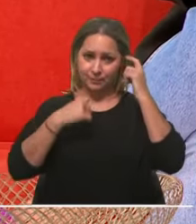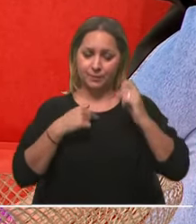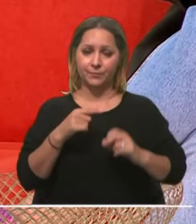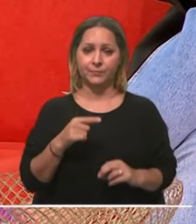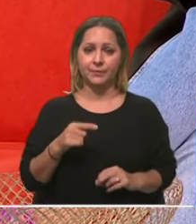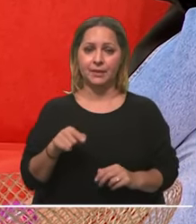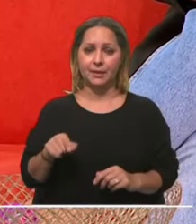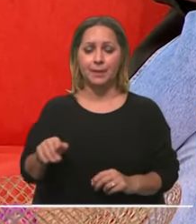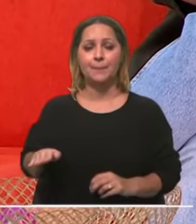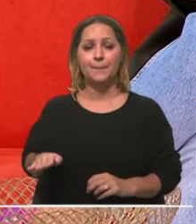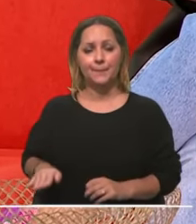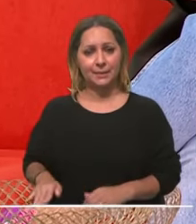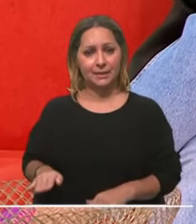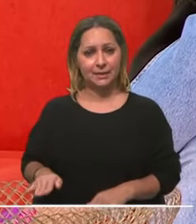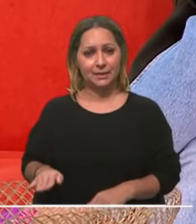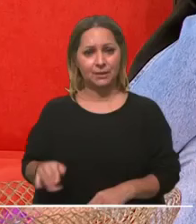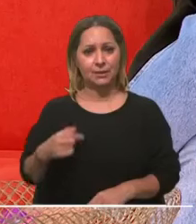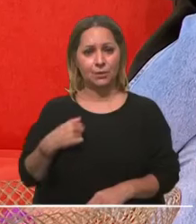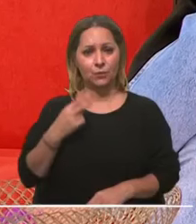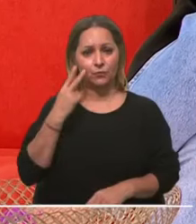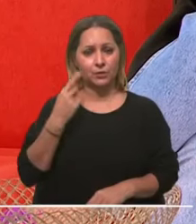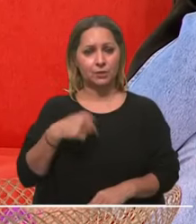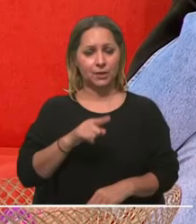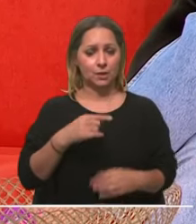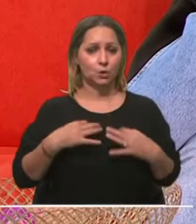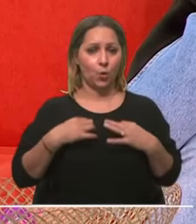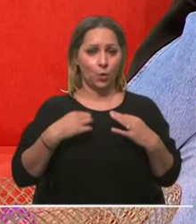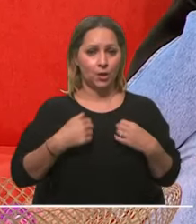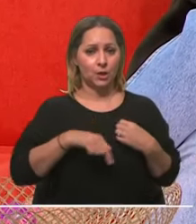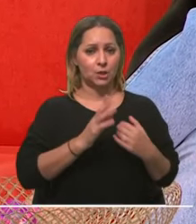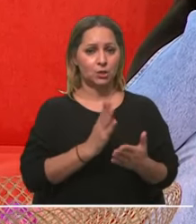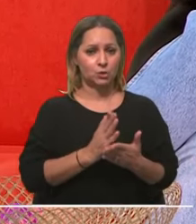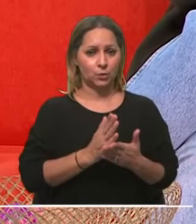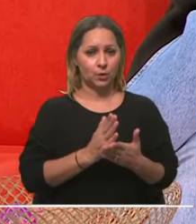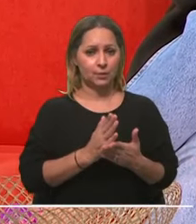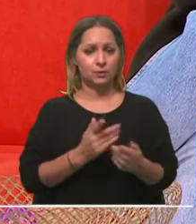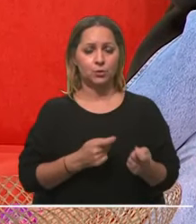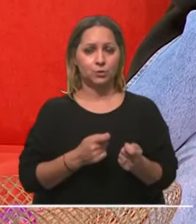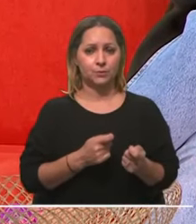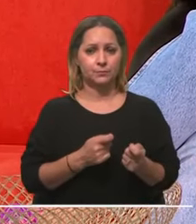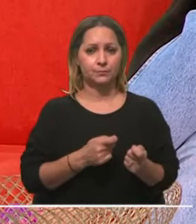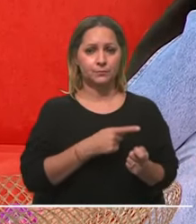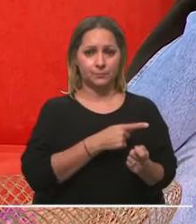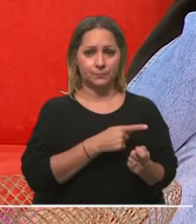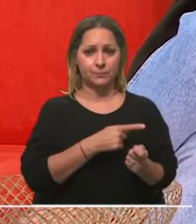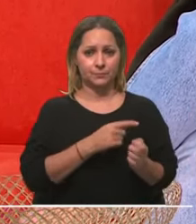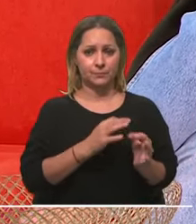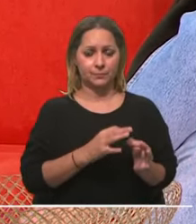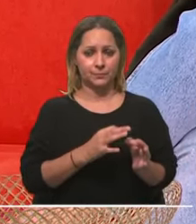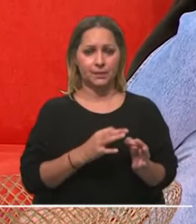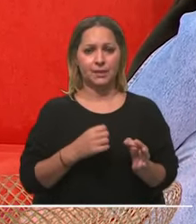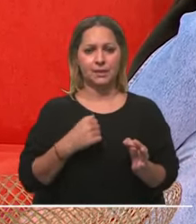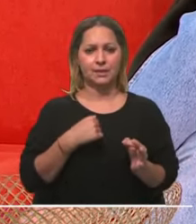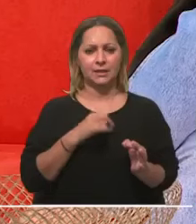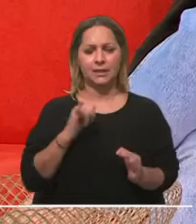muitos eles desde muito Pequenino que eu vistos para eles irem para a escola faço ali aquela lida e quando ele que o faz ele que v e